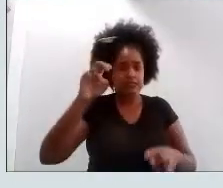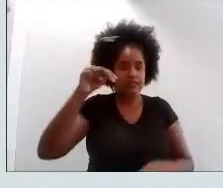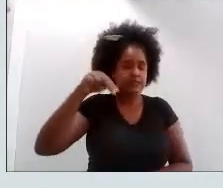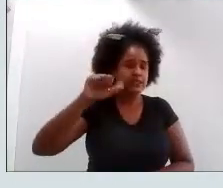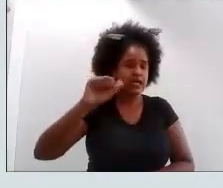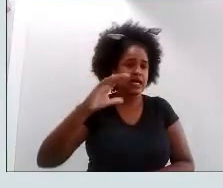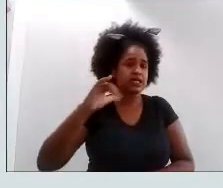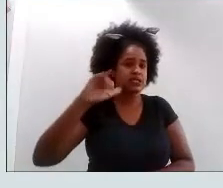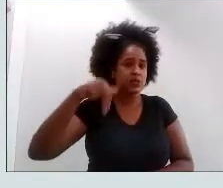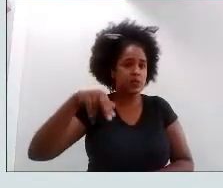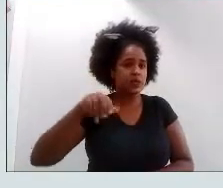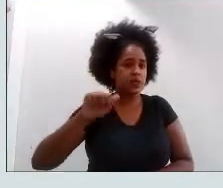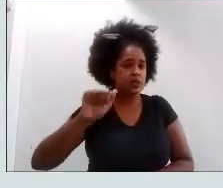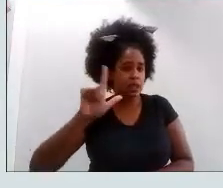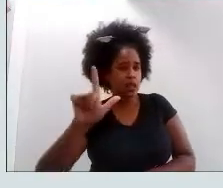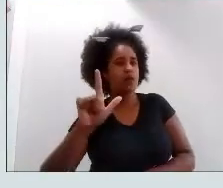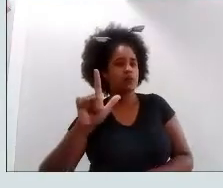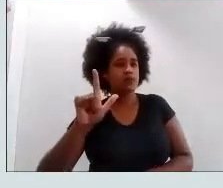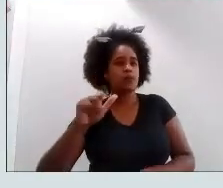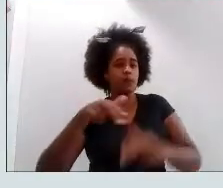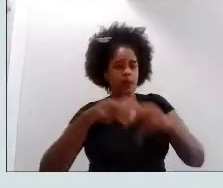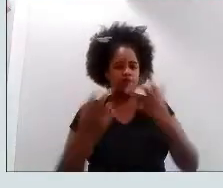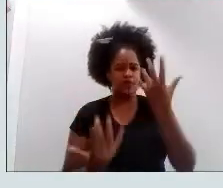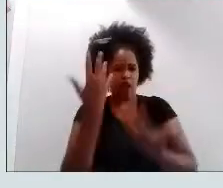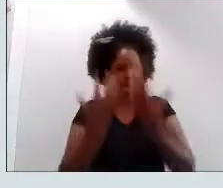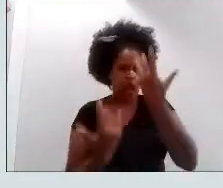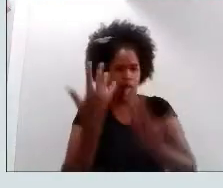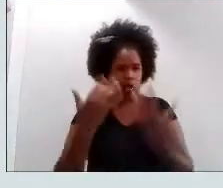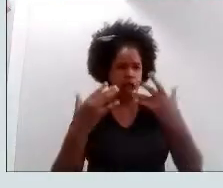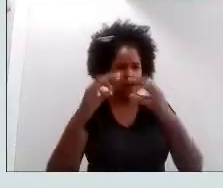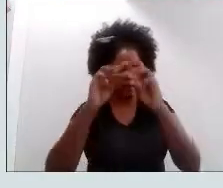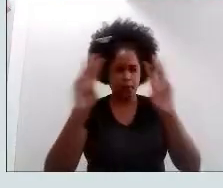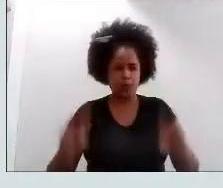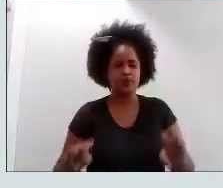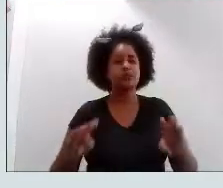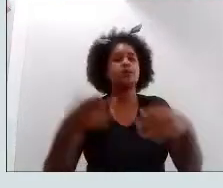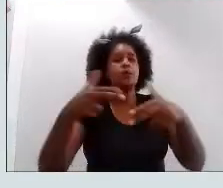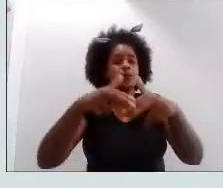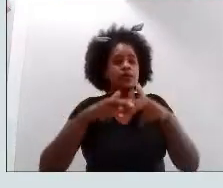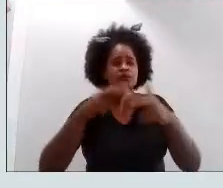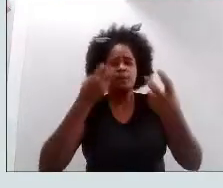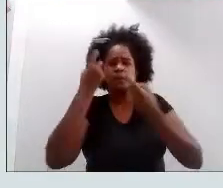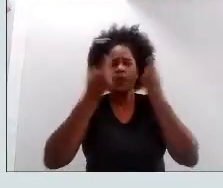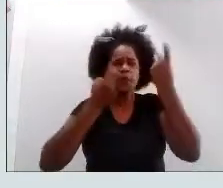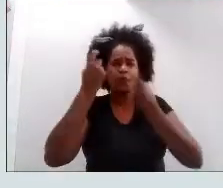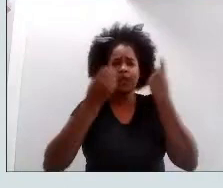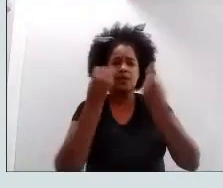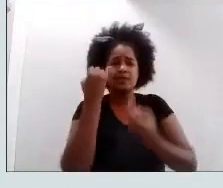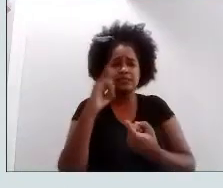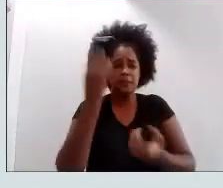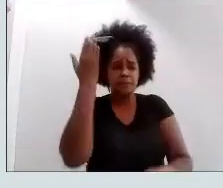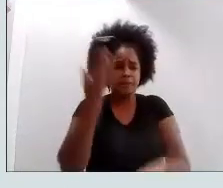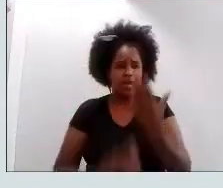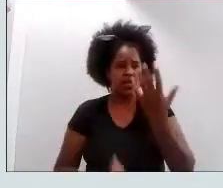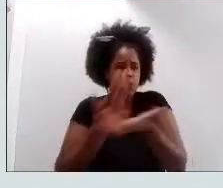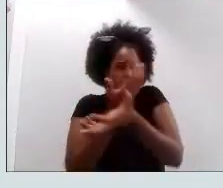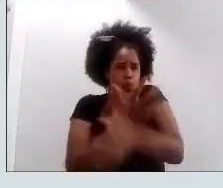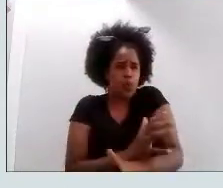se encontrava lá na época do incêndio, e se ficou aquela preocupação se tinha se perdido ou não o fóssil.